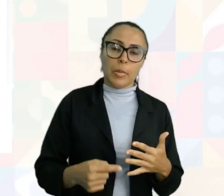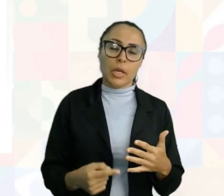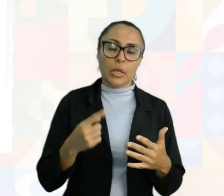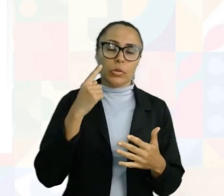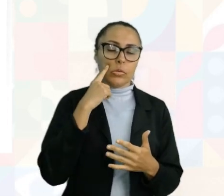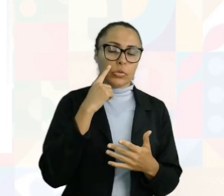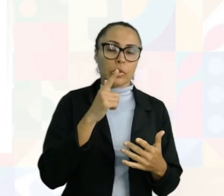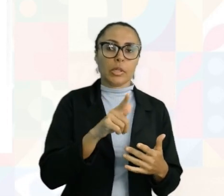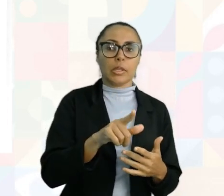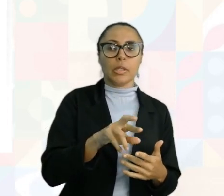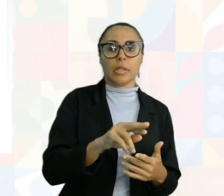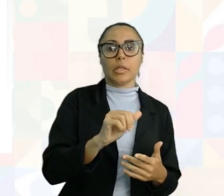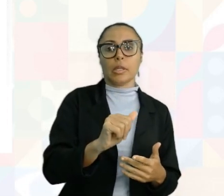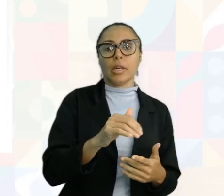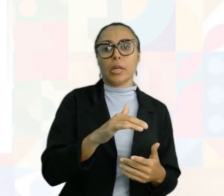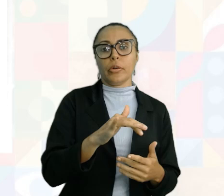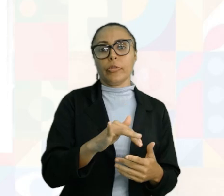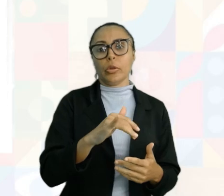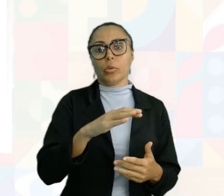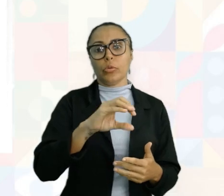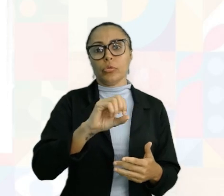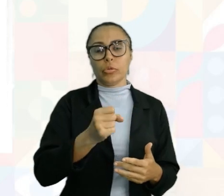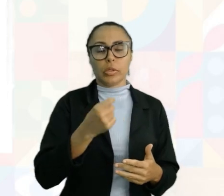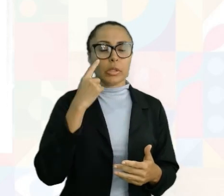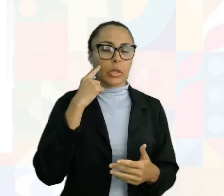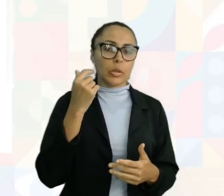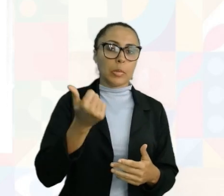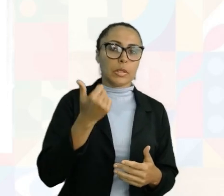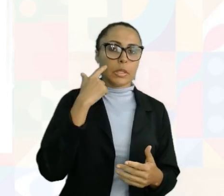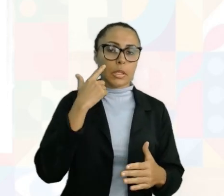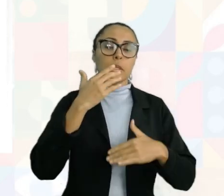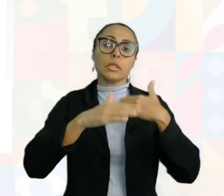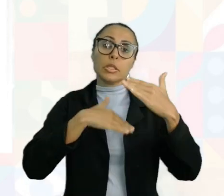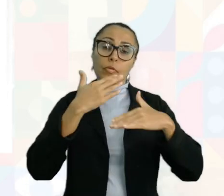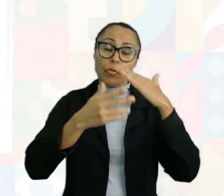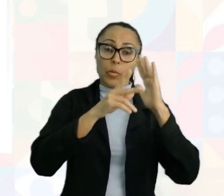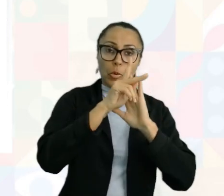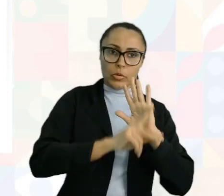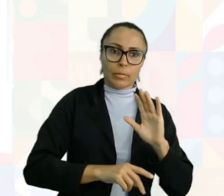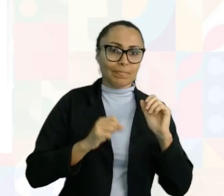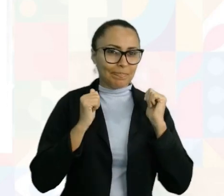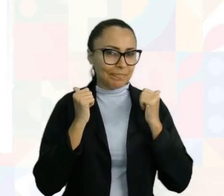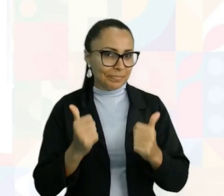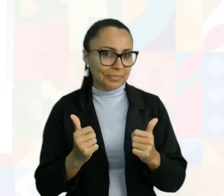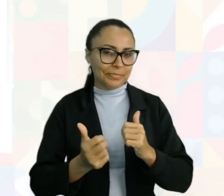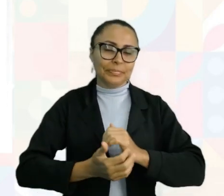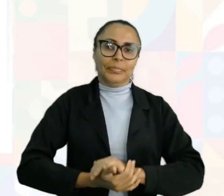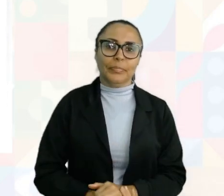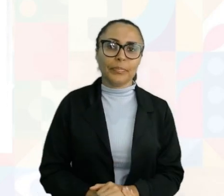e que a gente precisa dominar para podermos desenvolver os nossos projetos, tá certo?